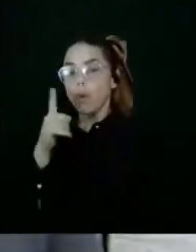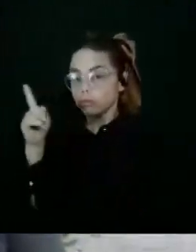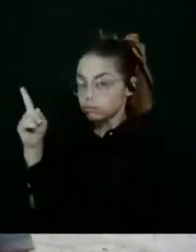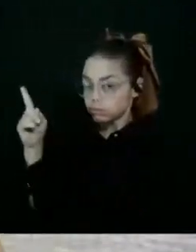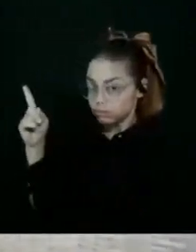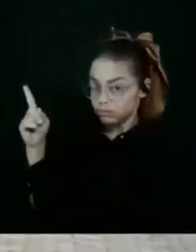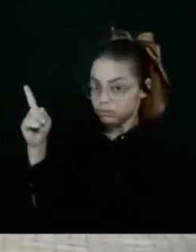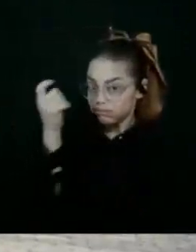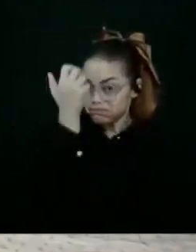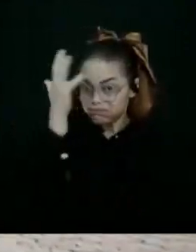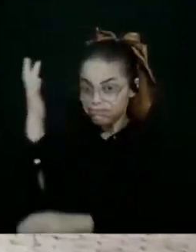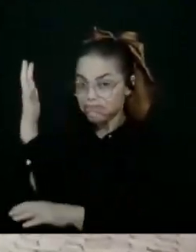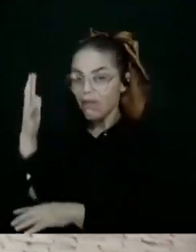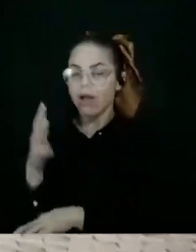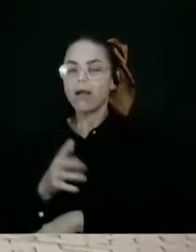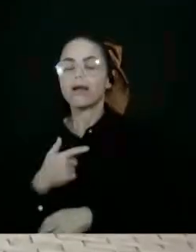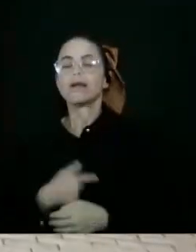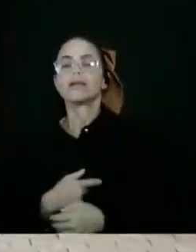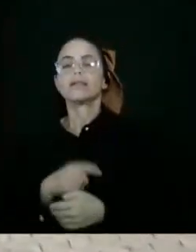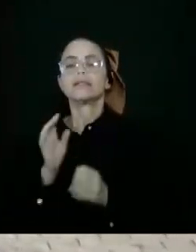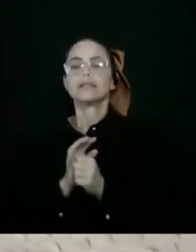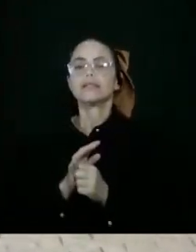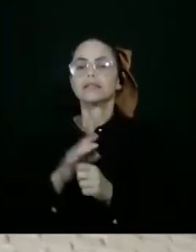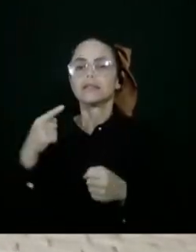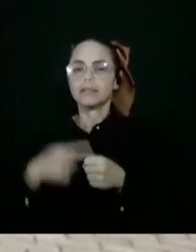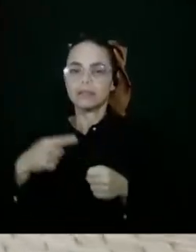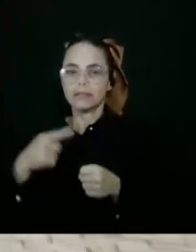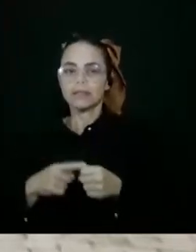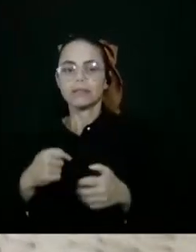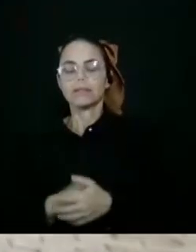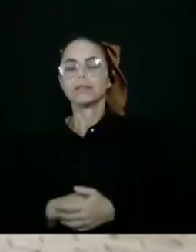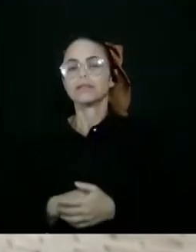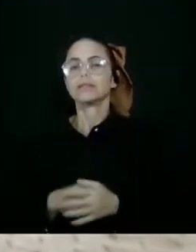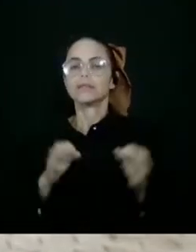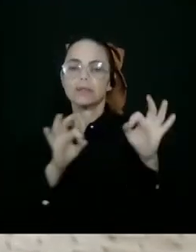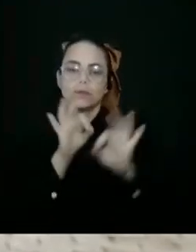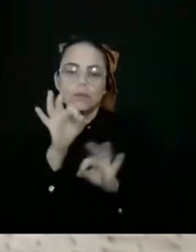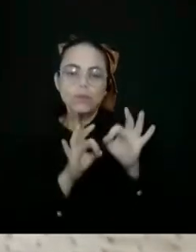é um refúgio verde em meio à cidade. E a revitalização busca